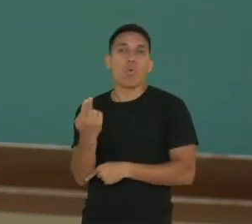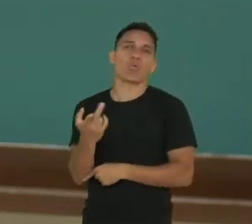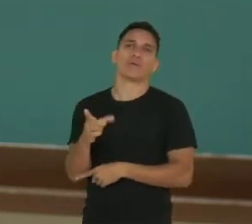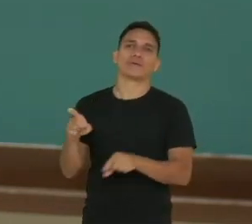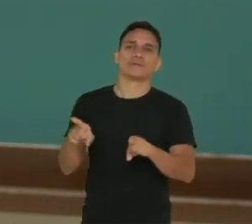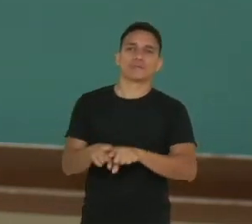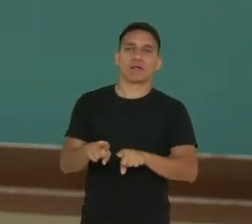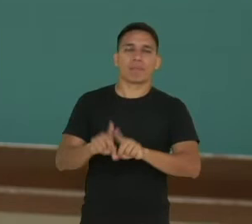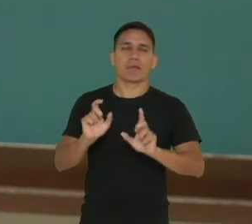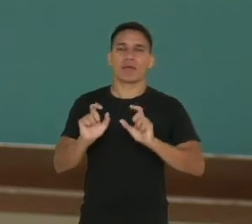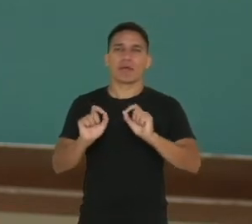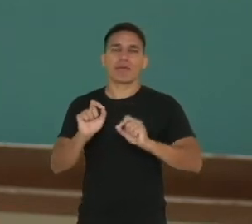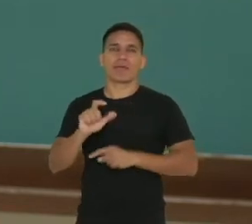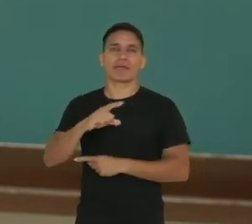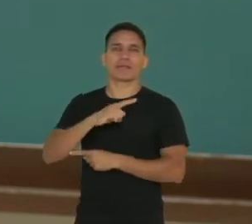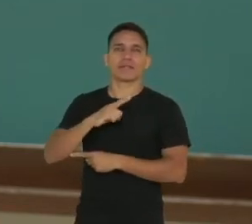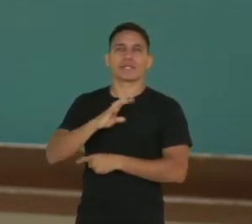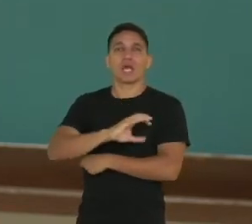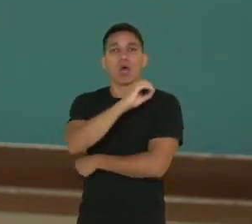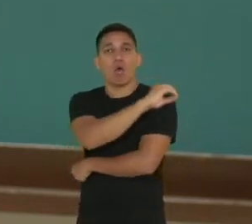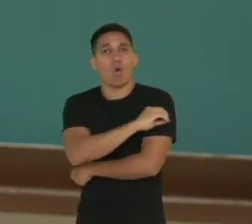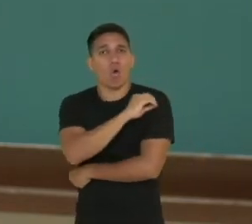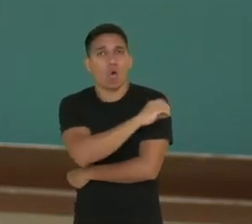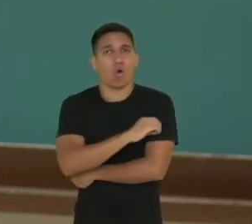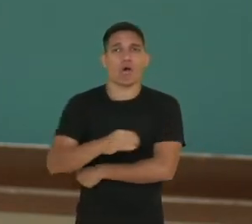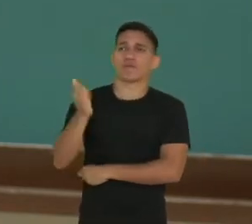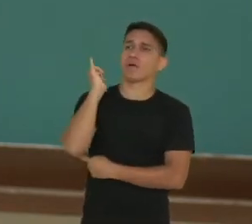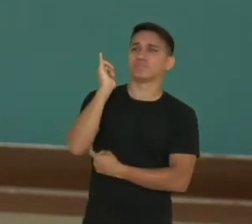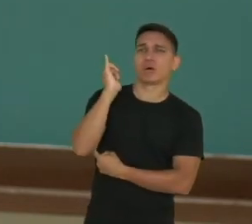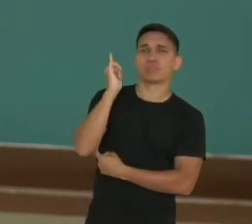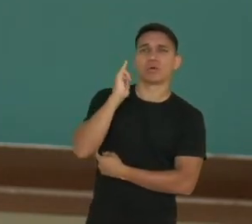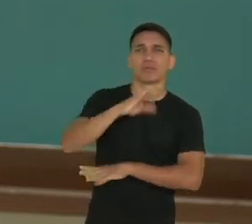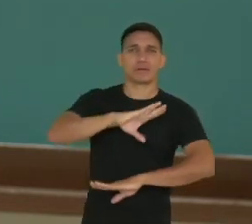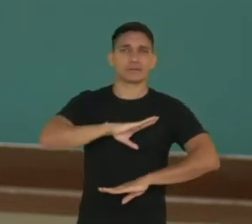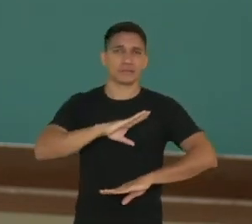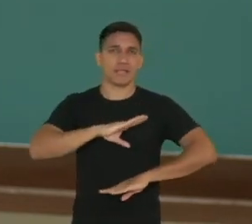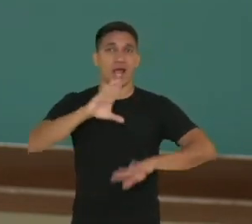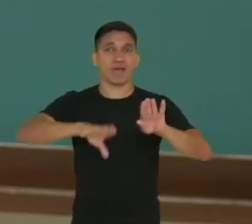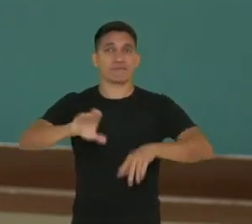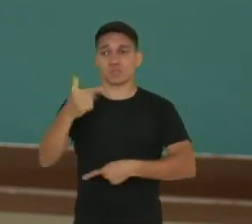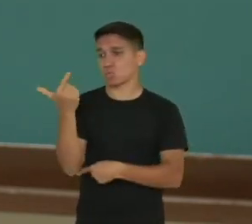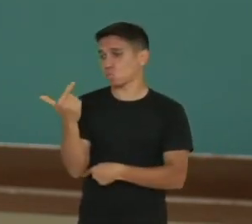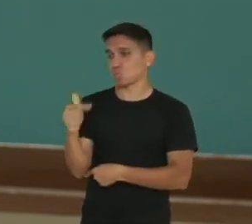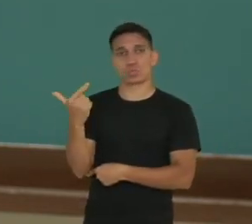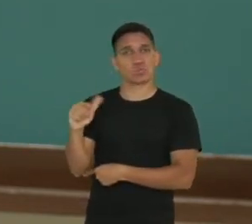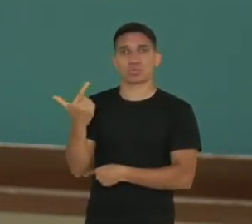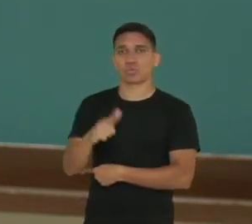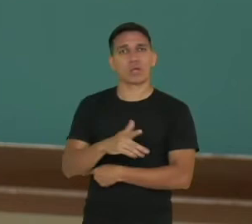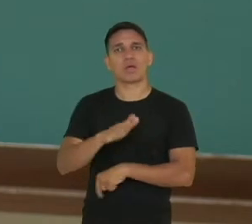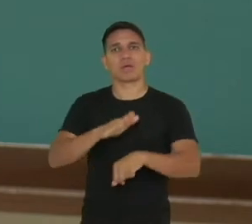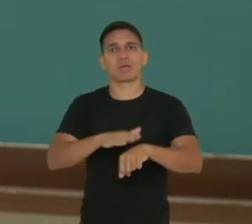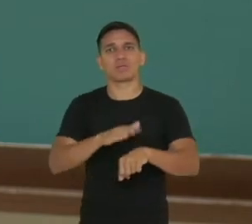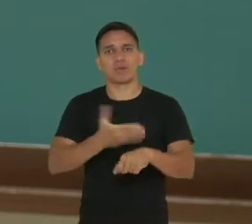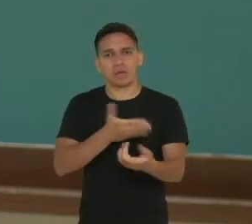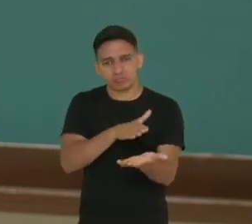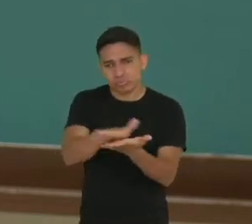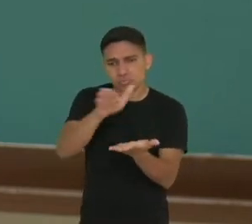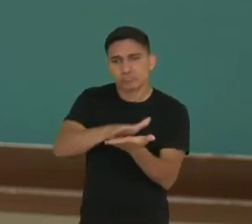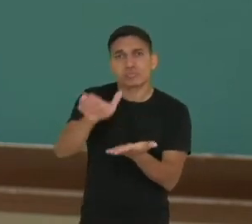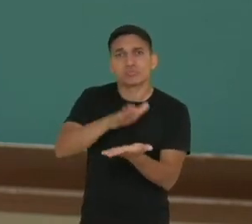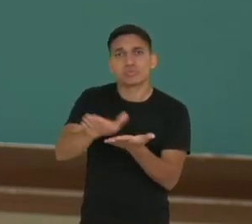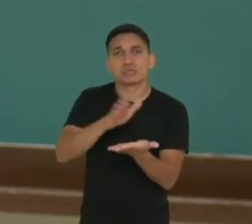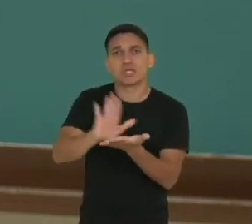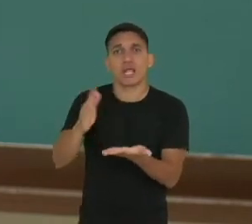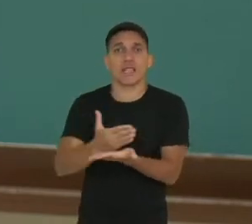ainda através de oficinas de contação, de causos, e não tem ali um trabalho ali de livro, de editor